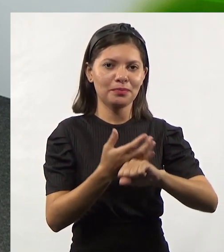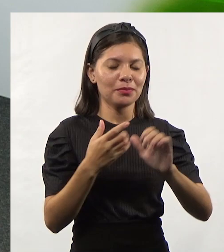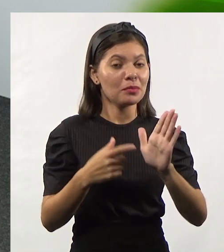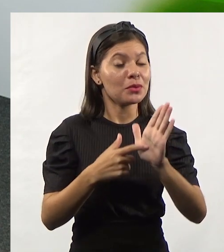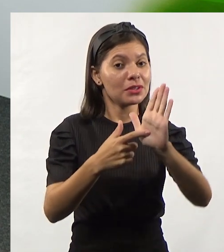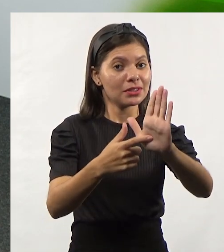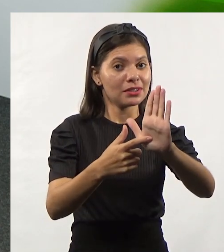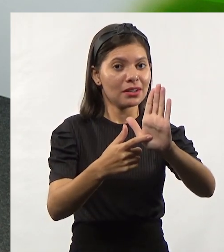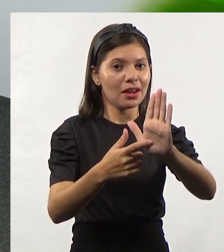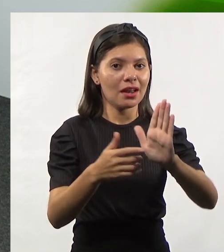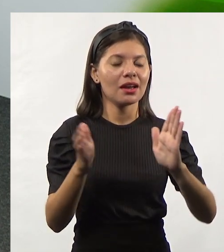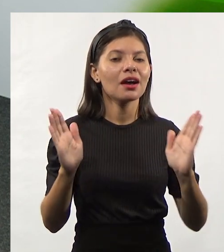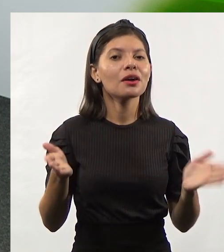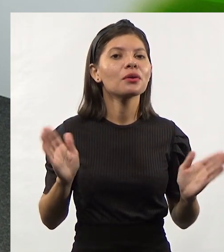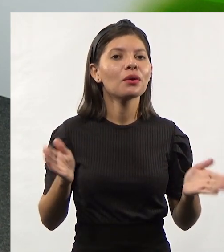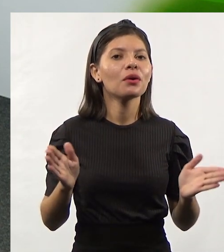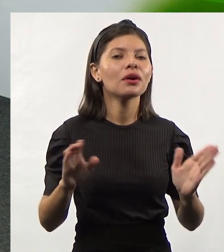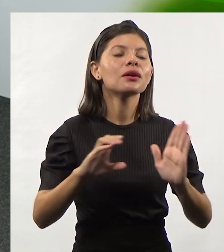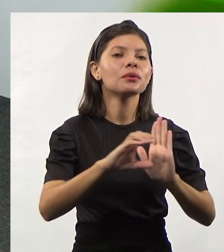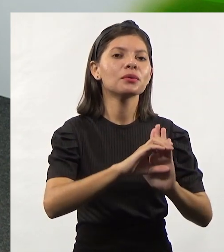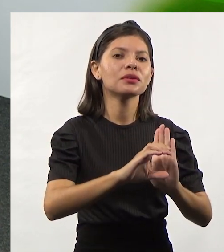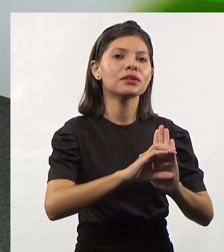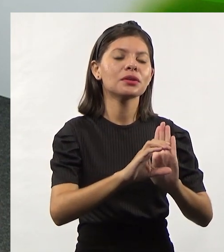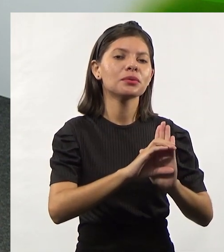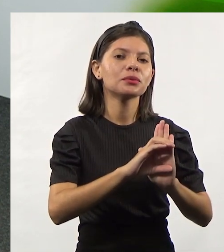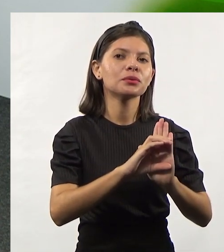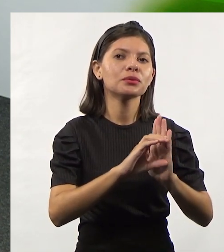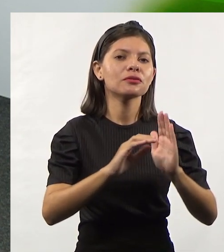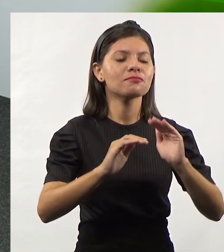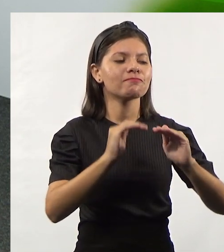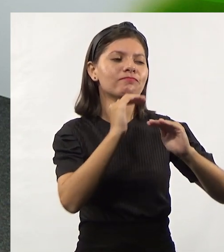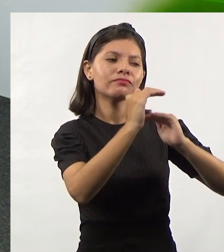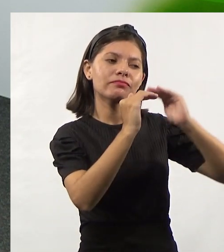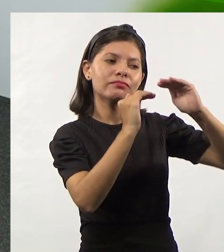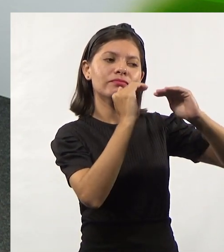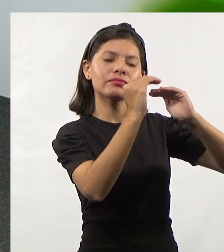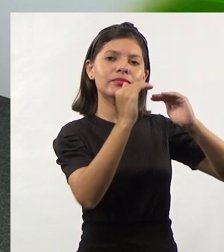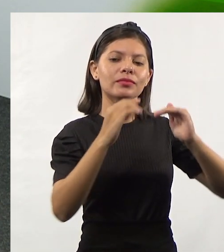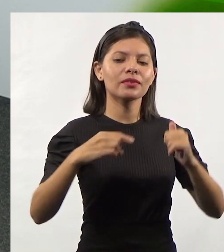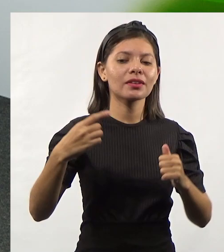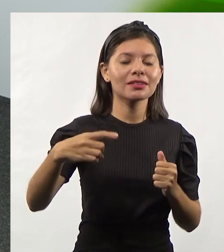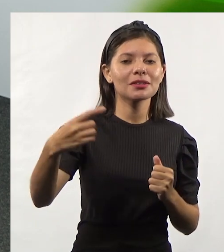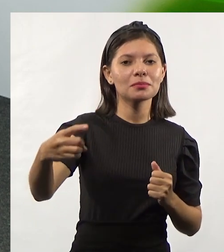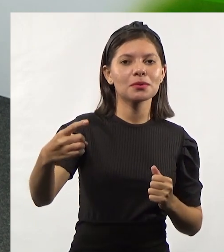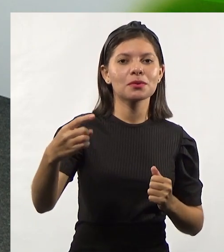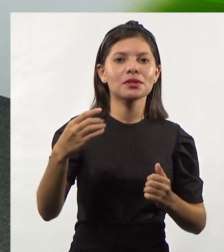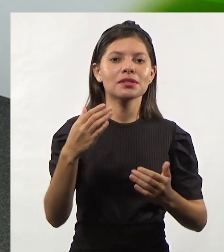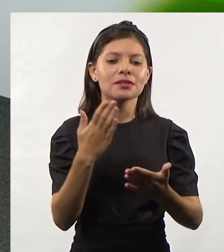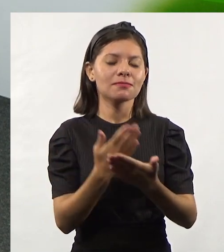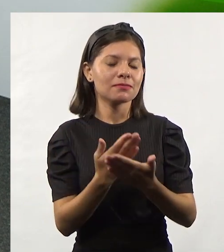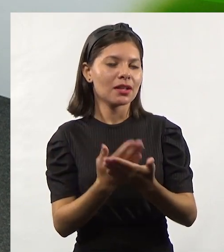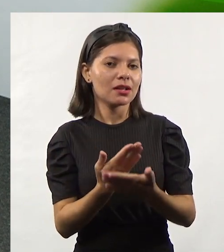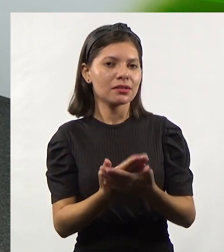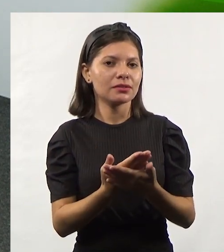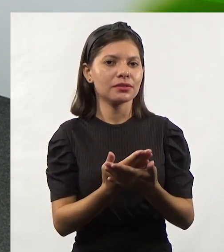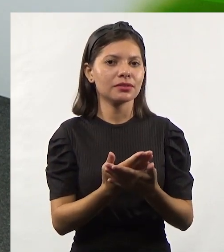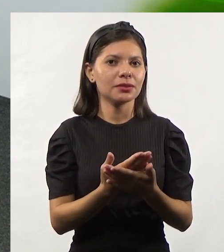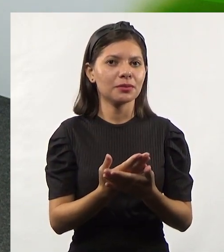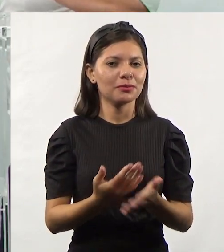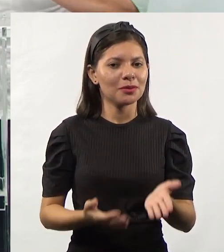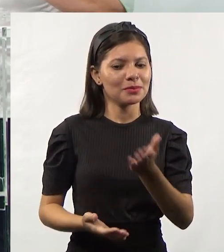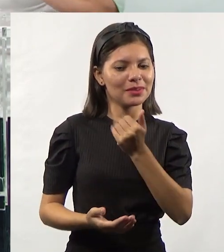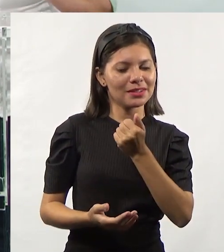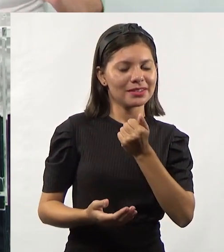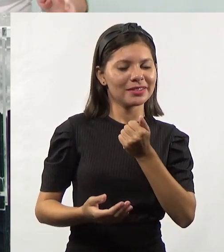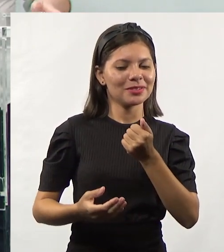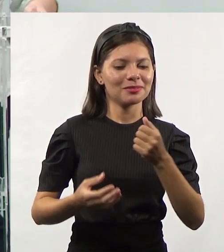vocês agora o conteúdo que nós vamos desenvolver ao longo desta unidade. Vamos nessa? Muito